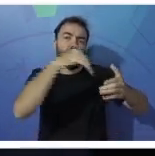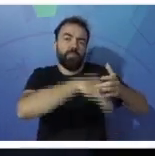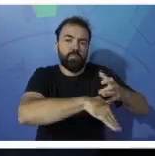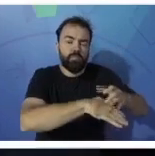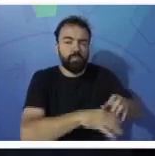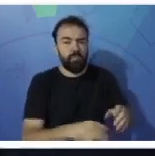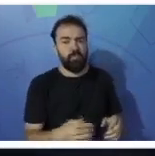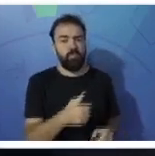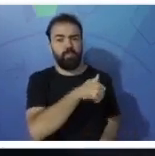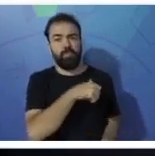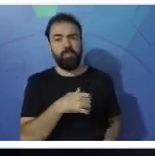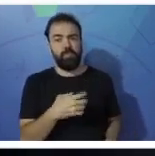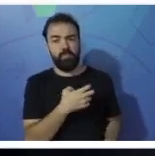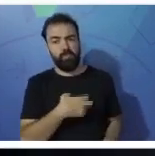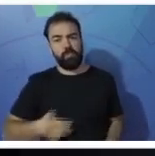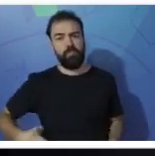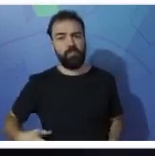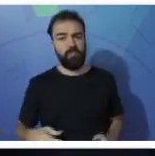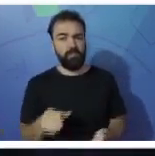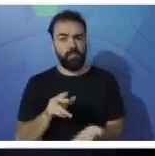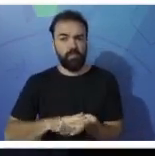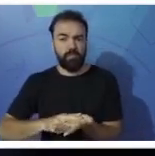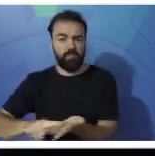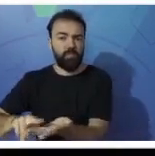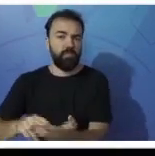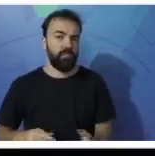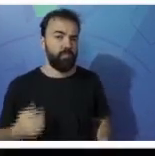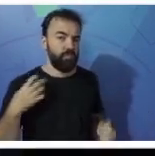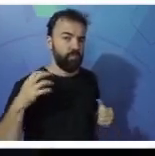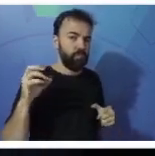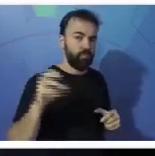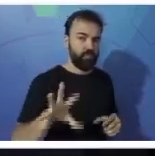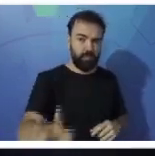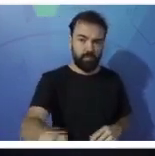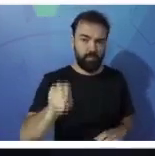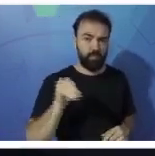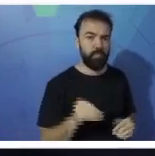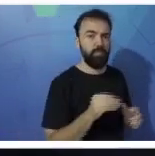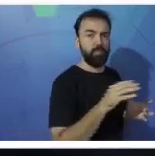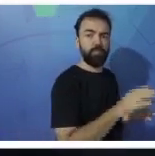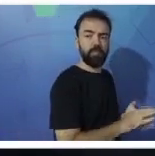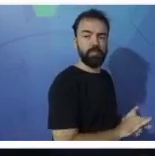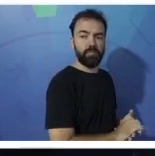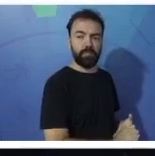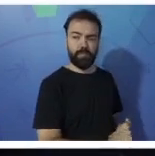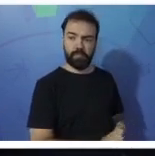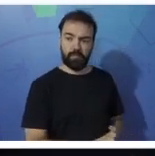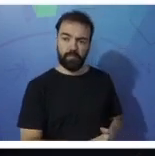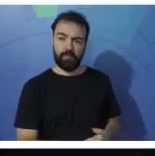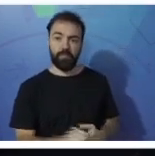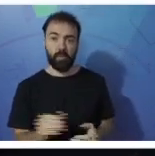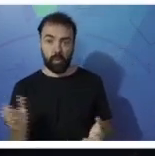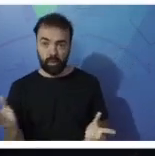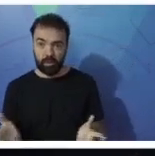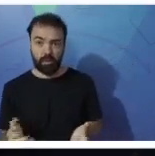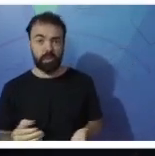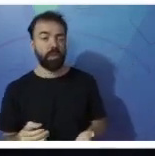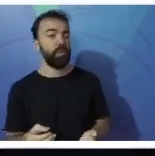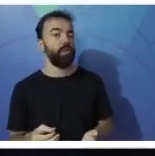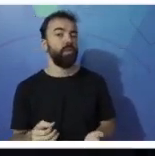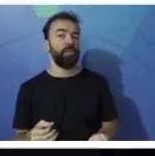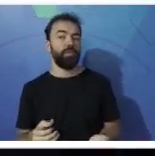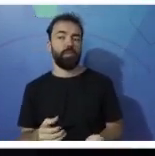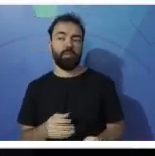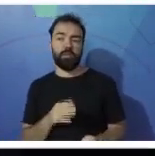carteiro vai e leva até o destino. Nestas aulas, vamos conhecer as características pessoais